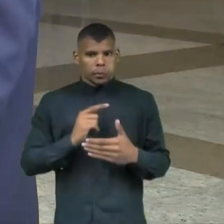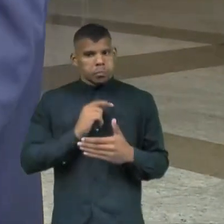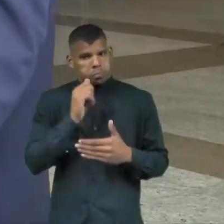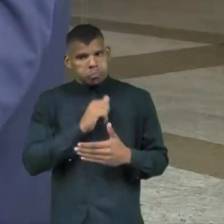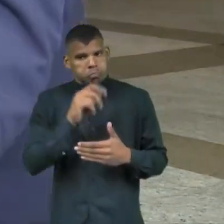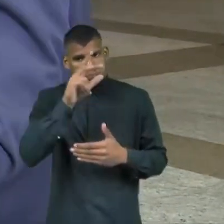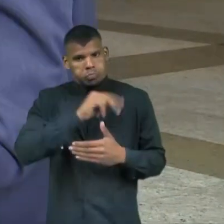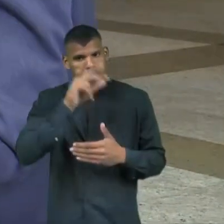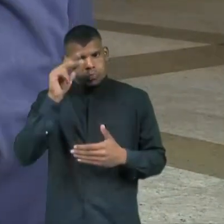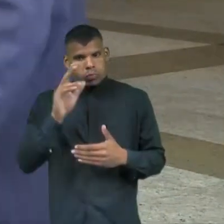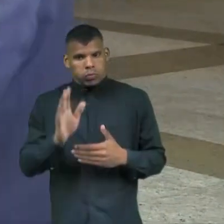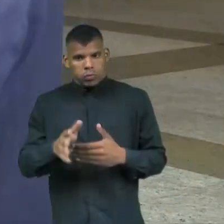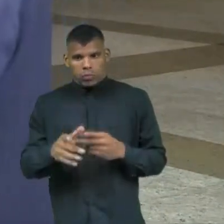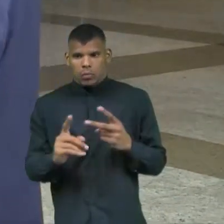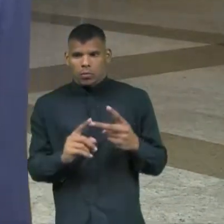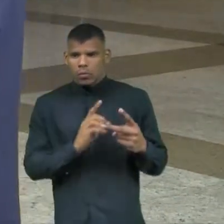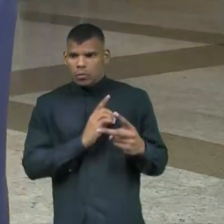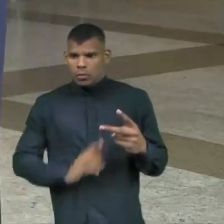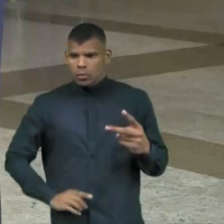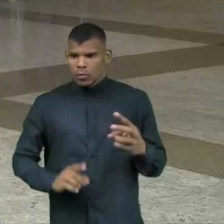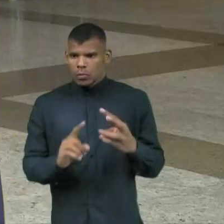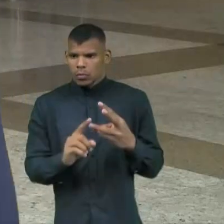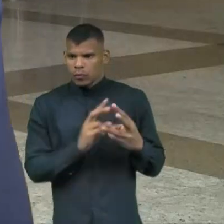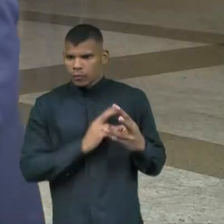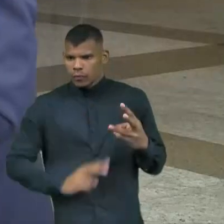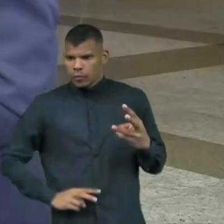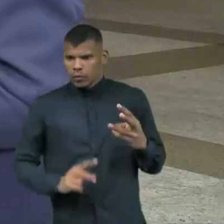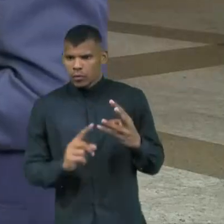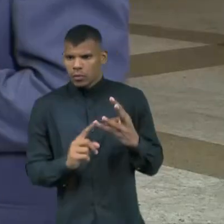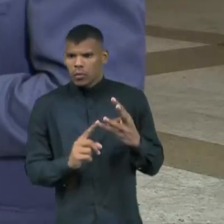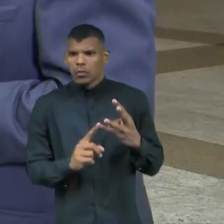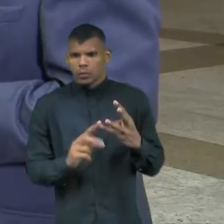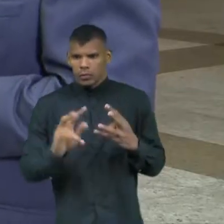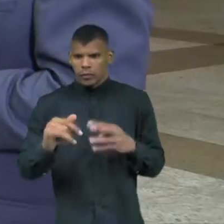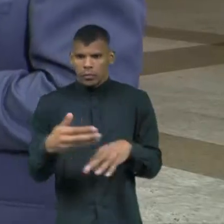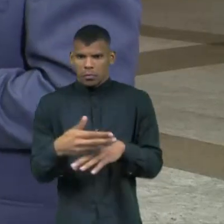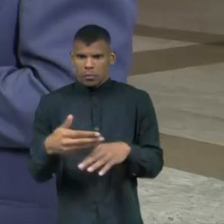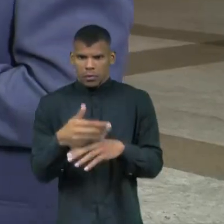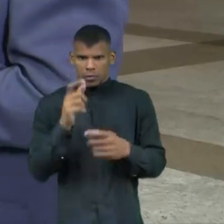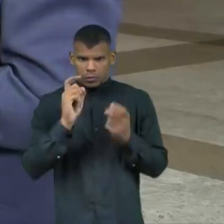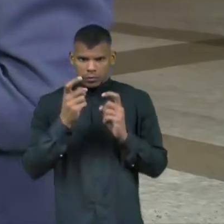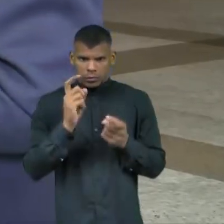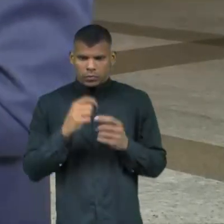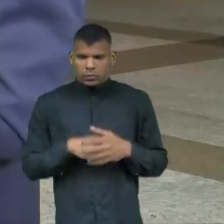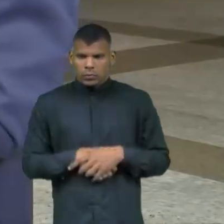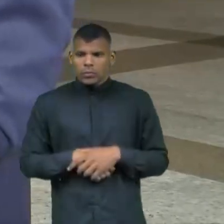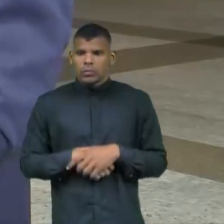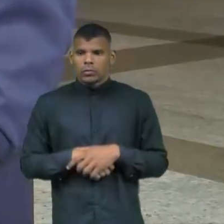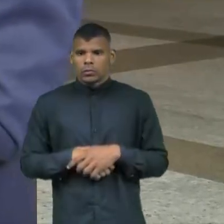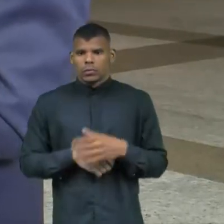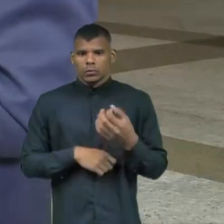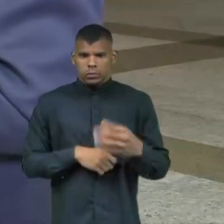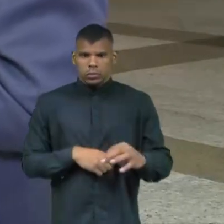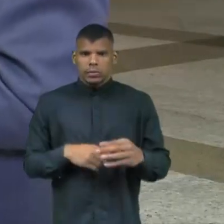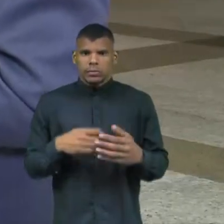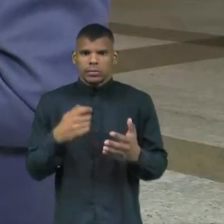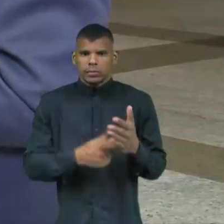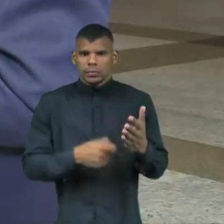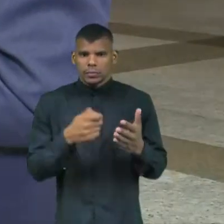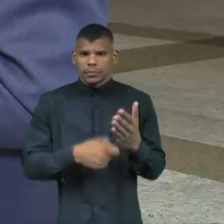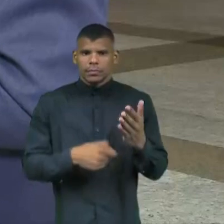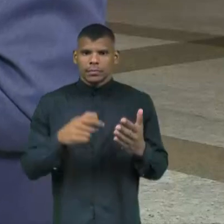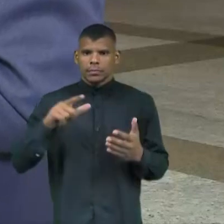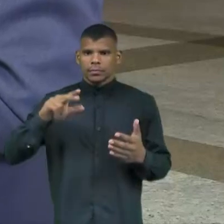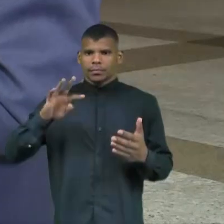prefeitas, temos deputadas, vereadoras. Elas vão estar no debate? Sem dúvida. Para além das lutas, né, que as mulheres fazem